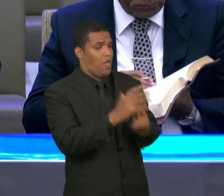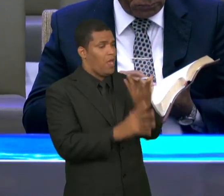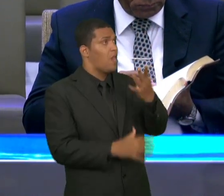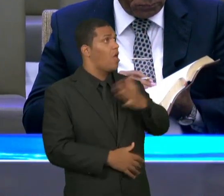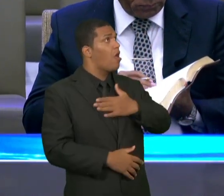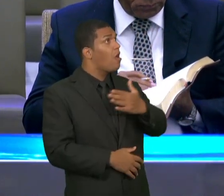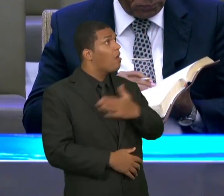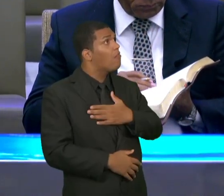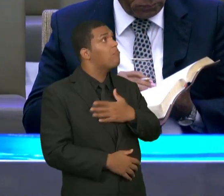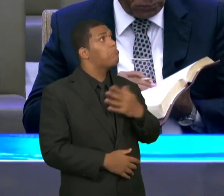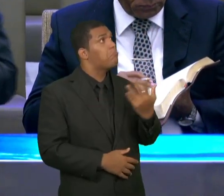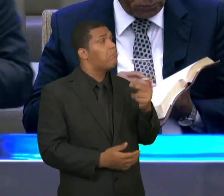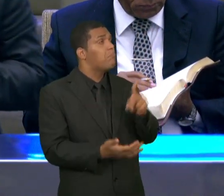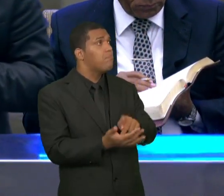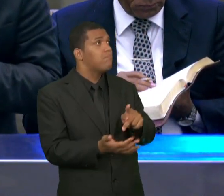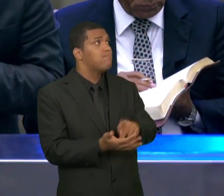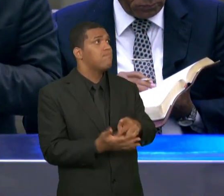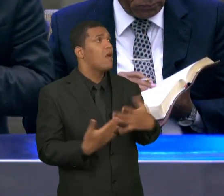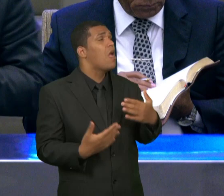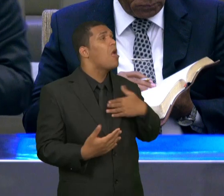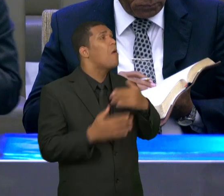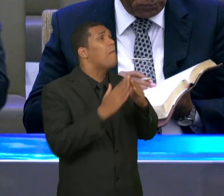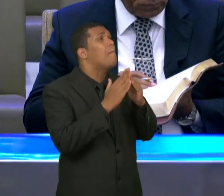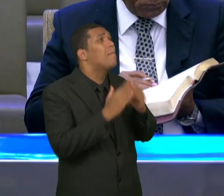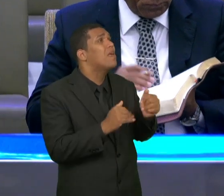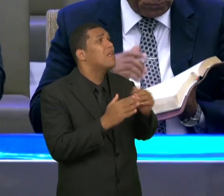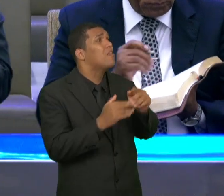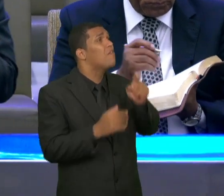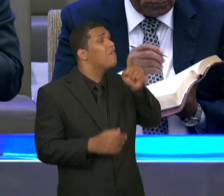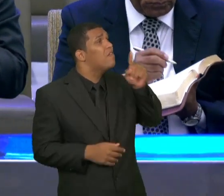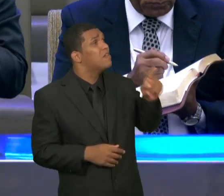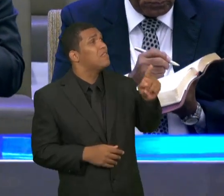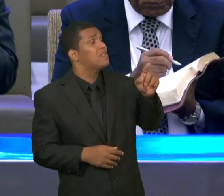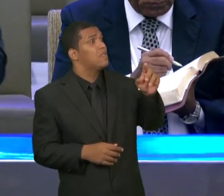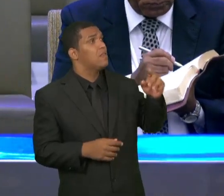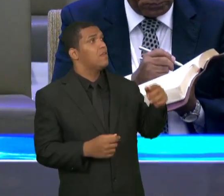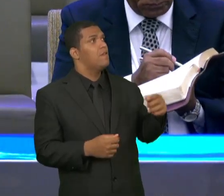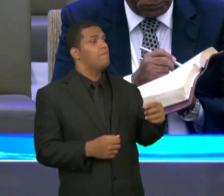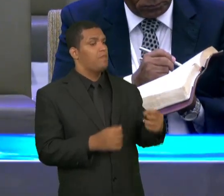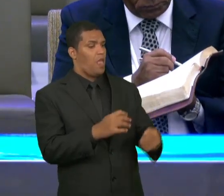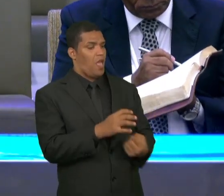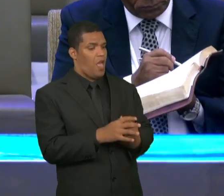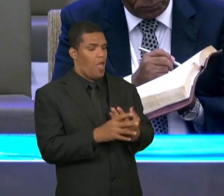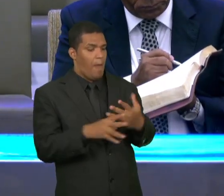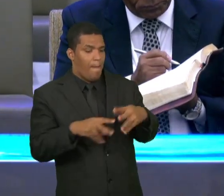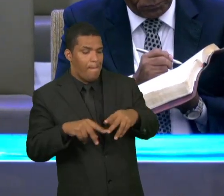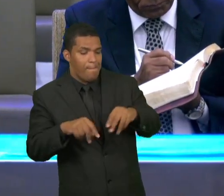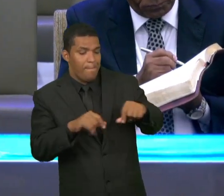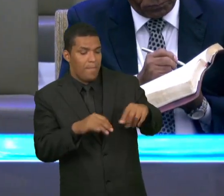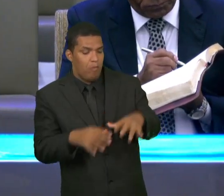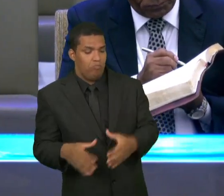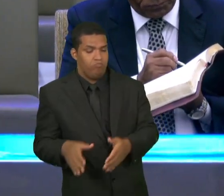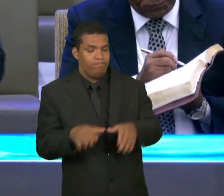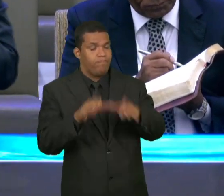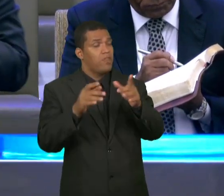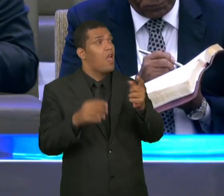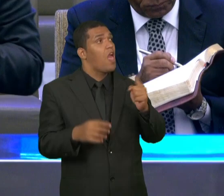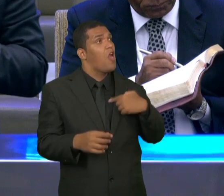me consumes. Peço-te que te lembres de que como barro me formastes e me farás um dia voltar ao